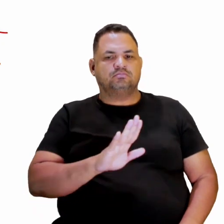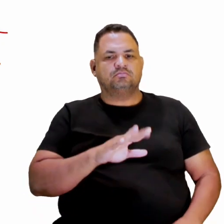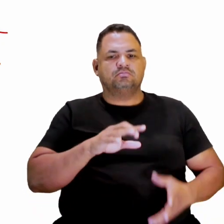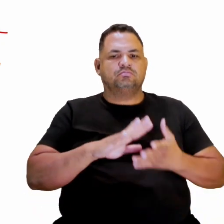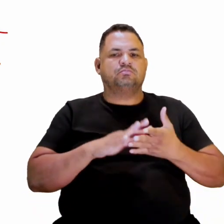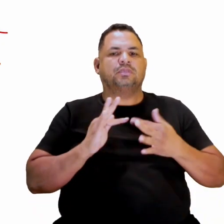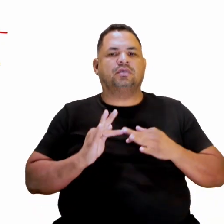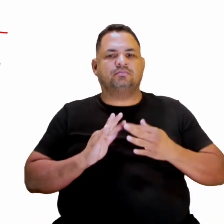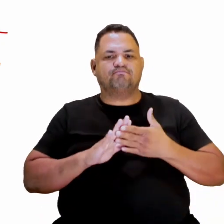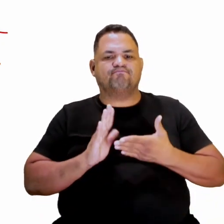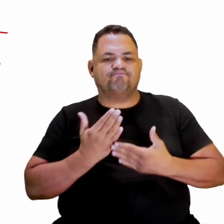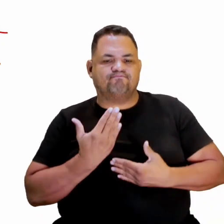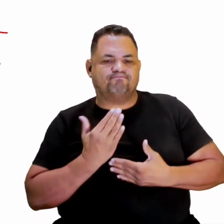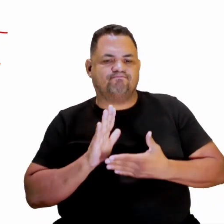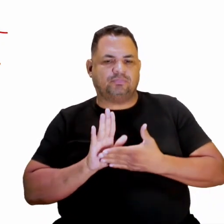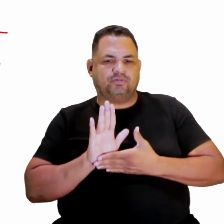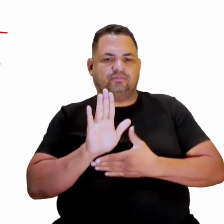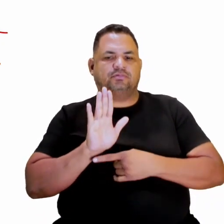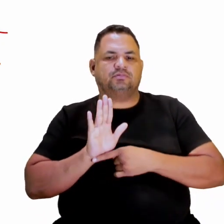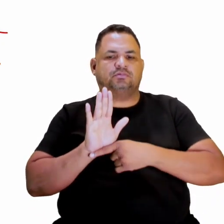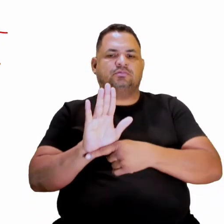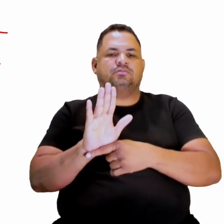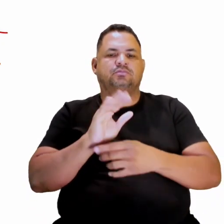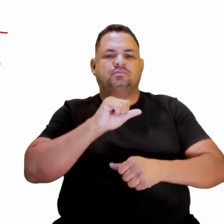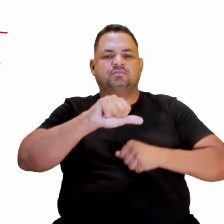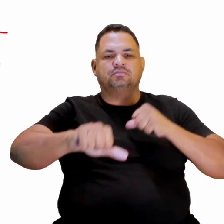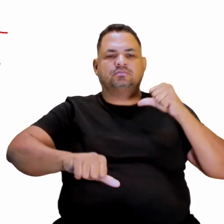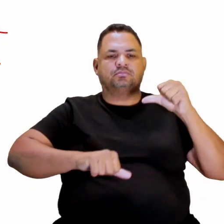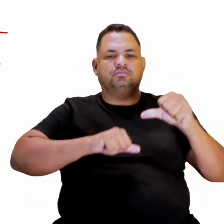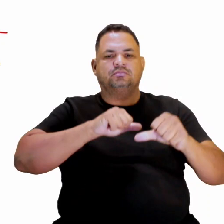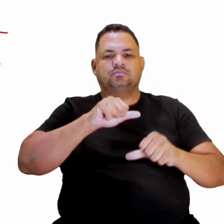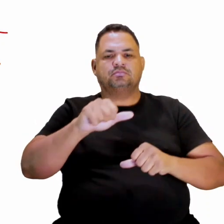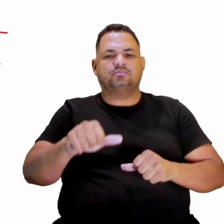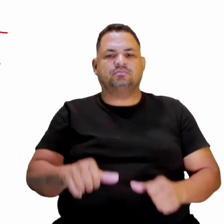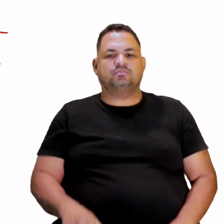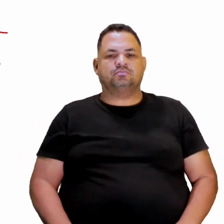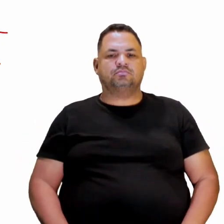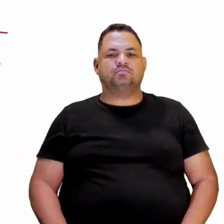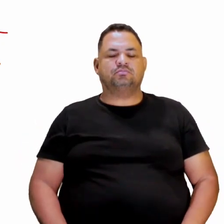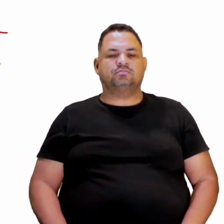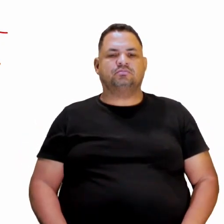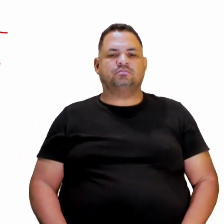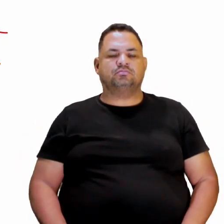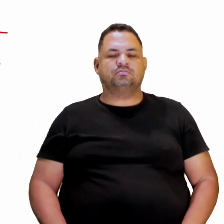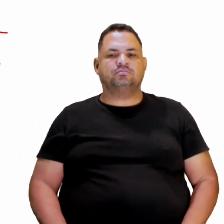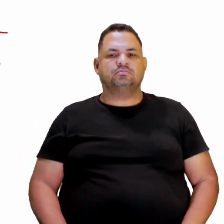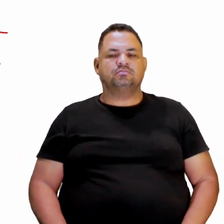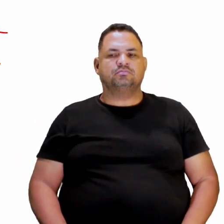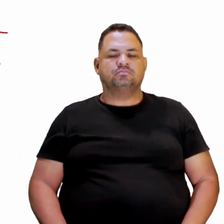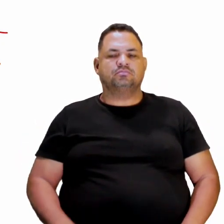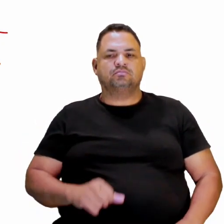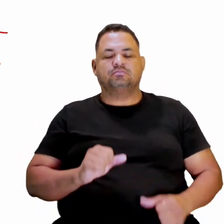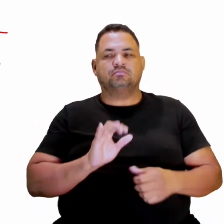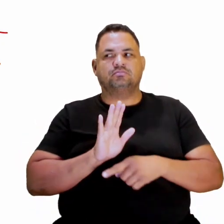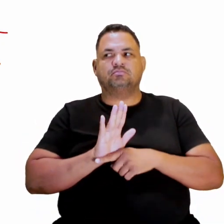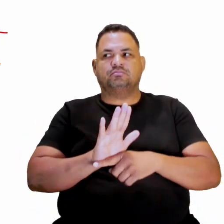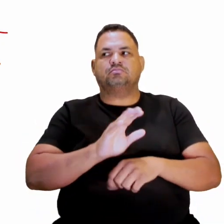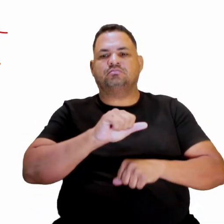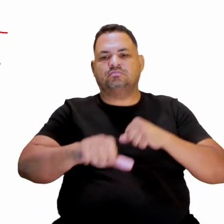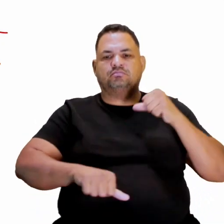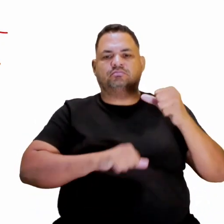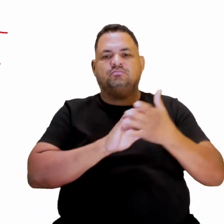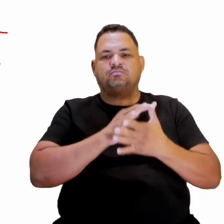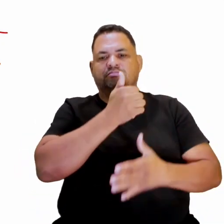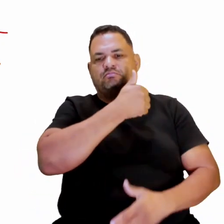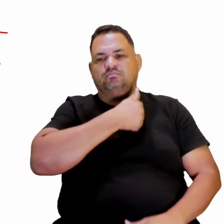para frente ou ajude a se tornar or to help you become a better student. Ou te ajude a se tornar